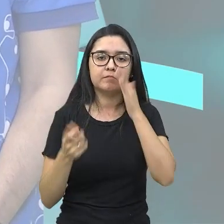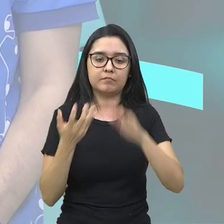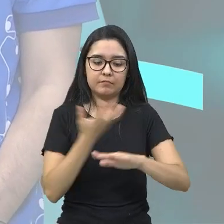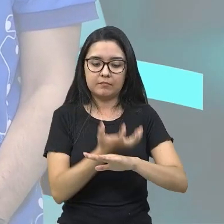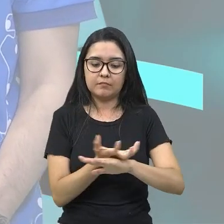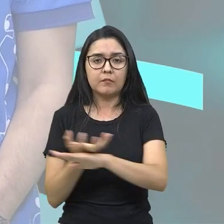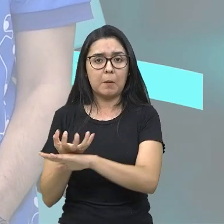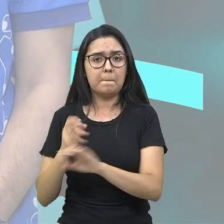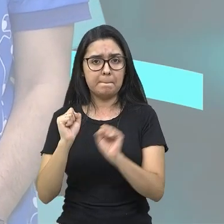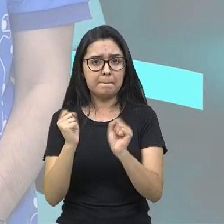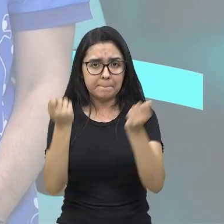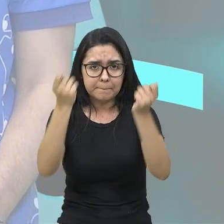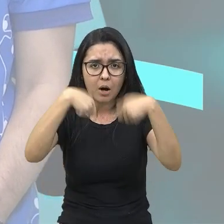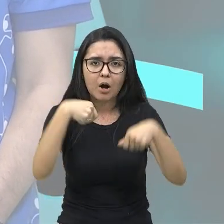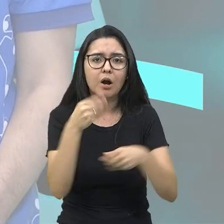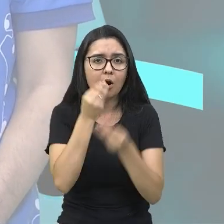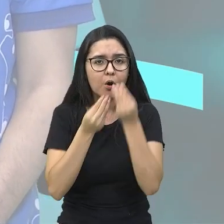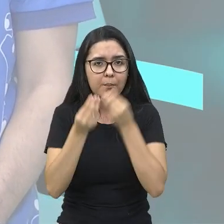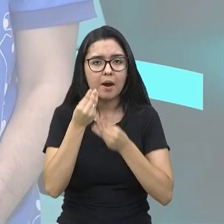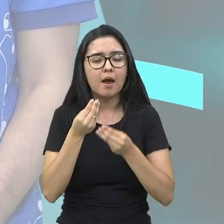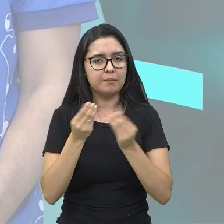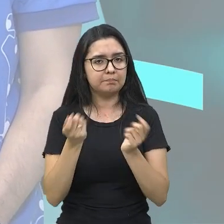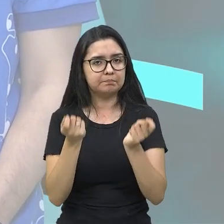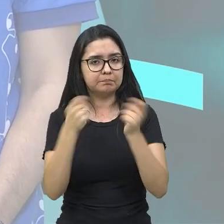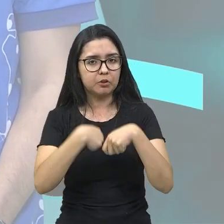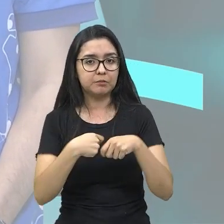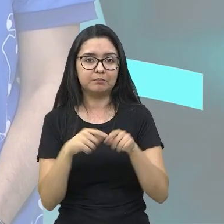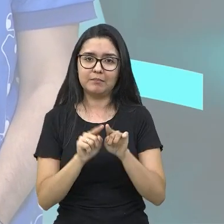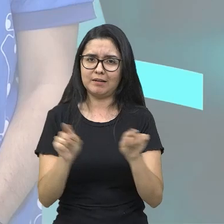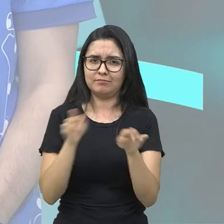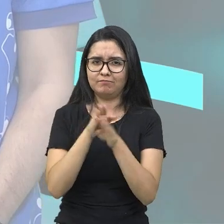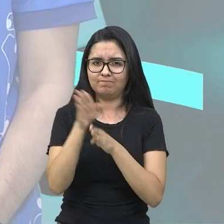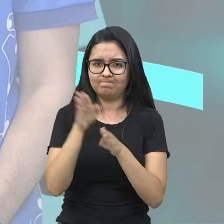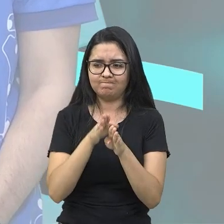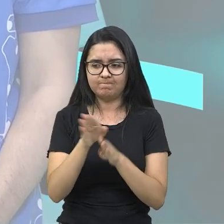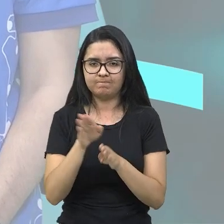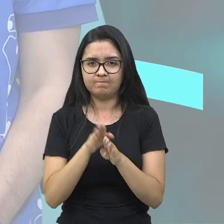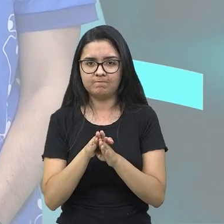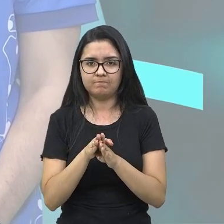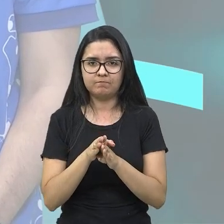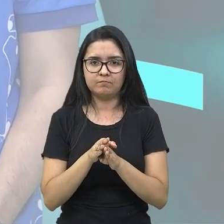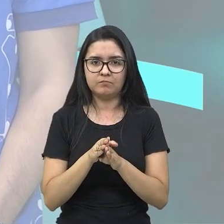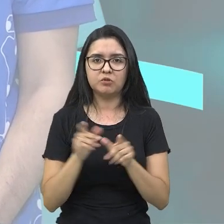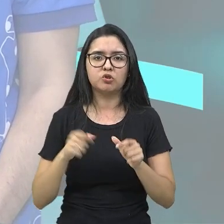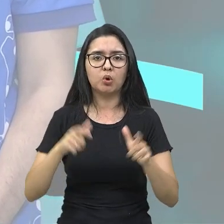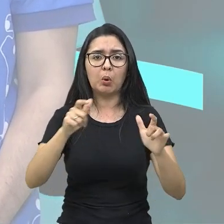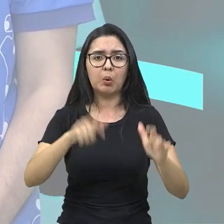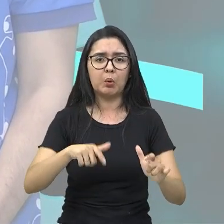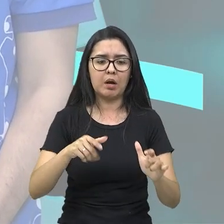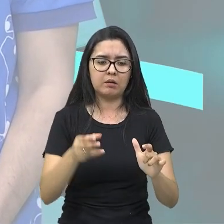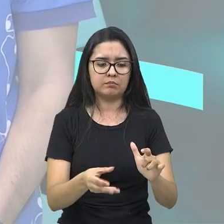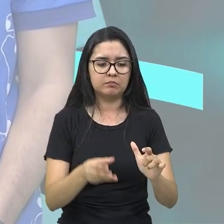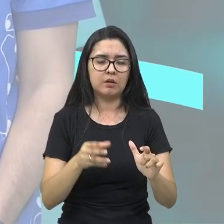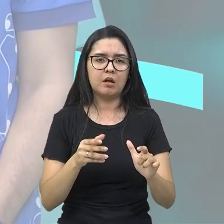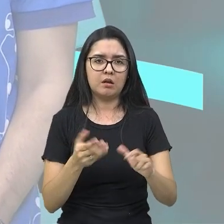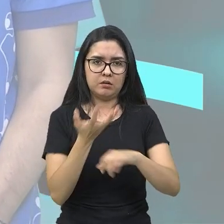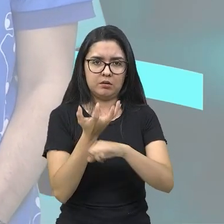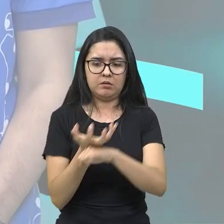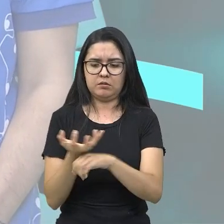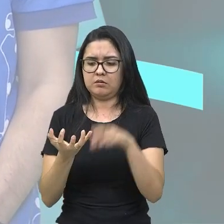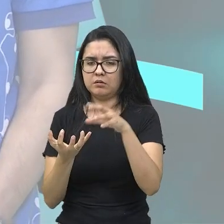comestível. Sim, você pode comer uma Vitória Regia. Eu não aconselho você pegar ela de uma lagoa nem nada e colocar na boca, porque não é bem assim que